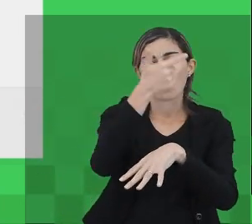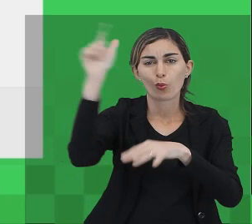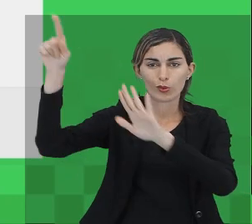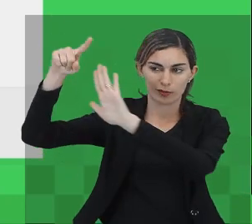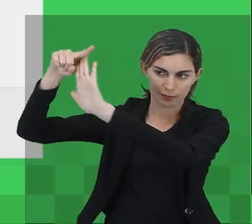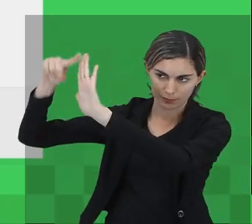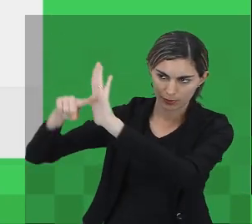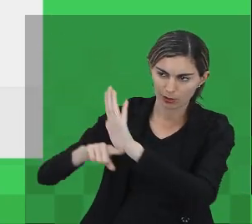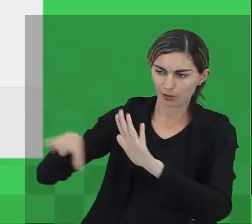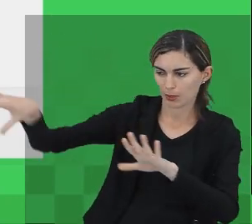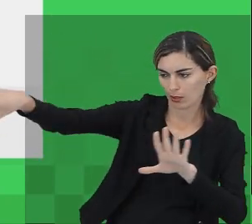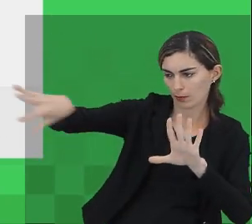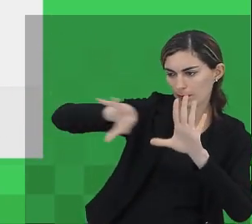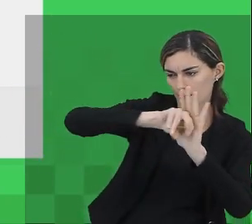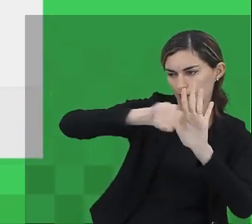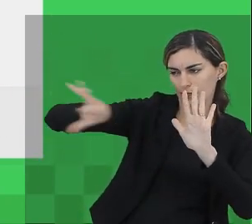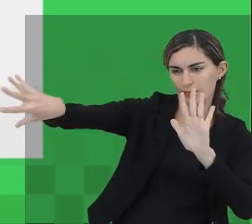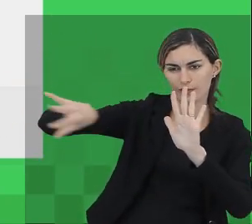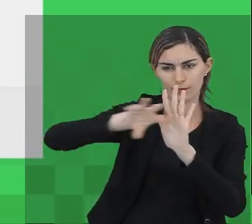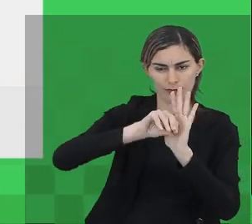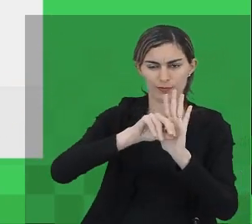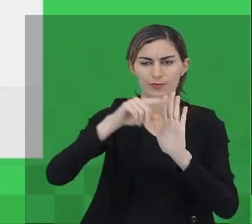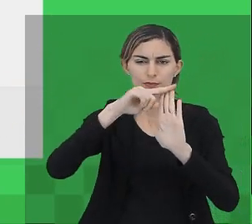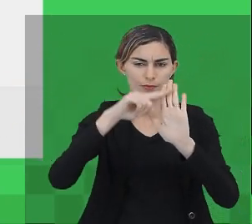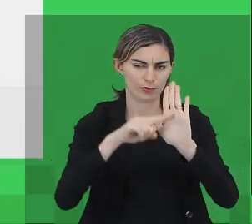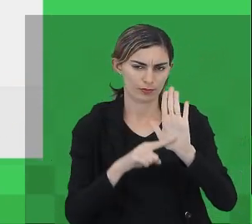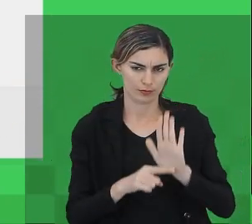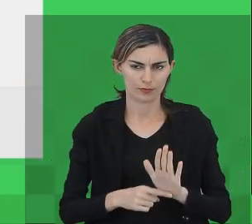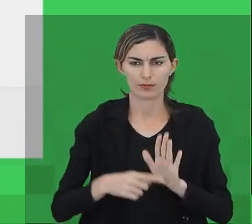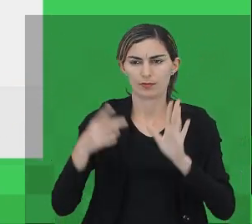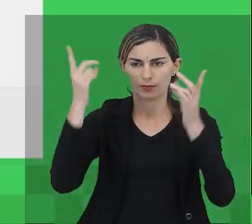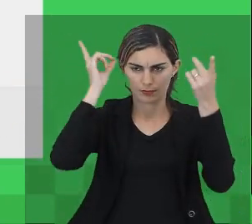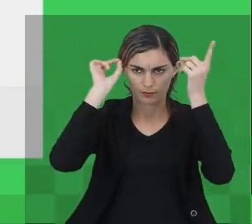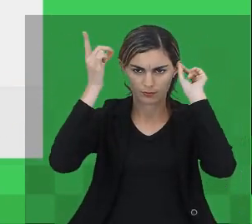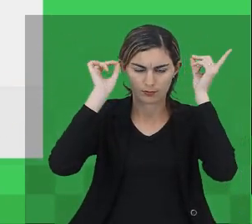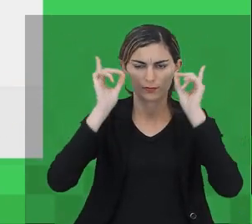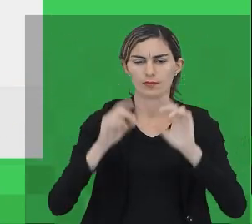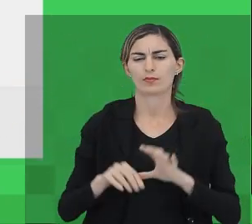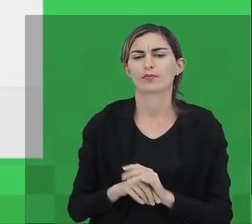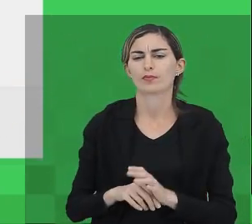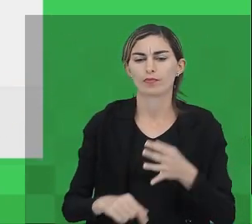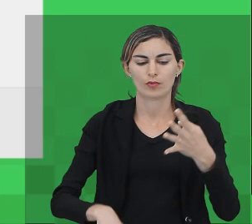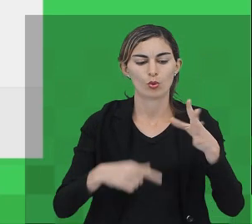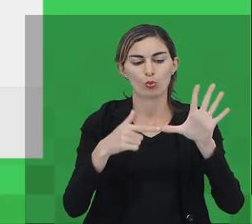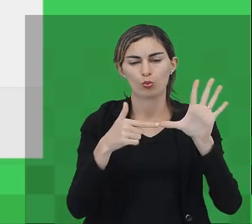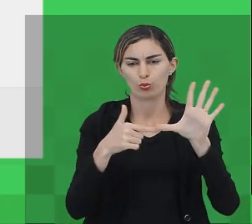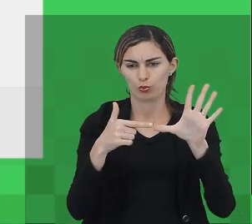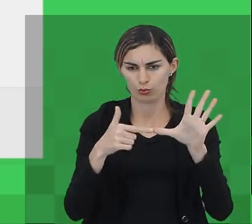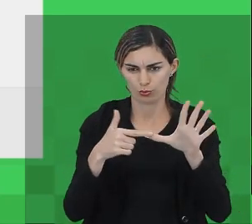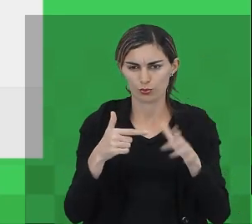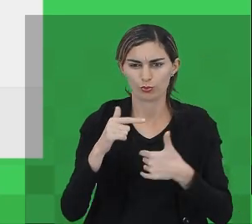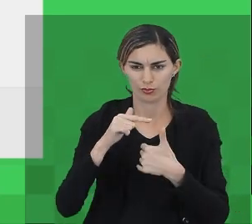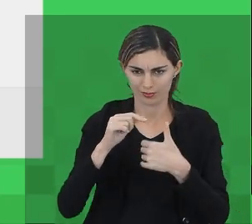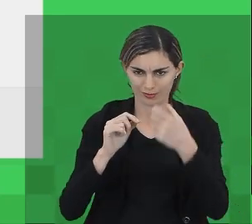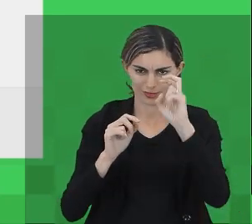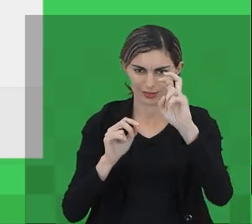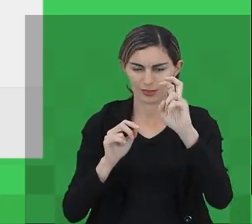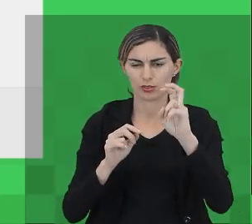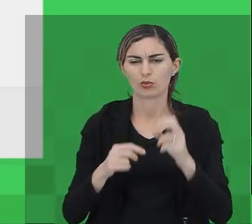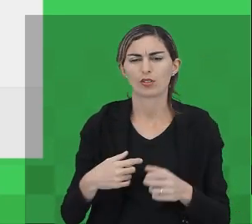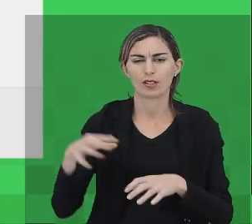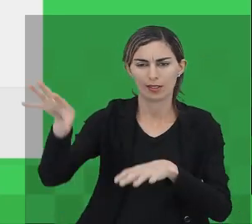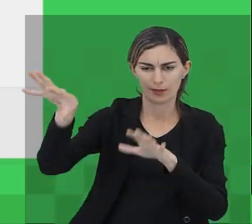Eclipse ADT, de outros programas que também podem produzir para Android Studio, para o Android. E a última